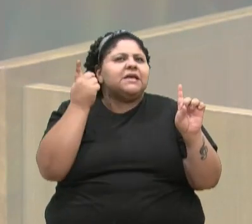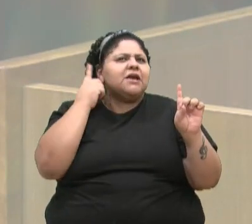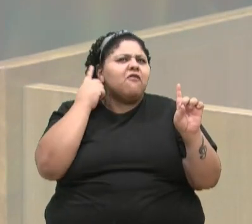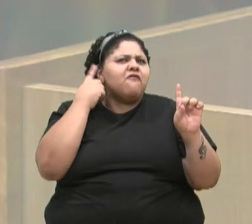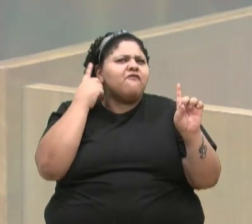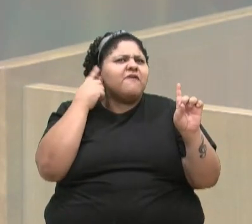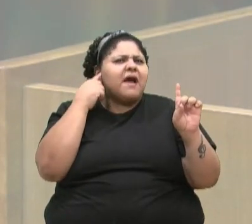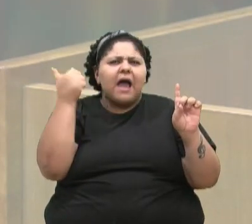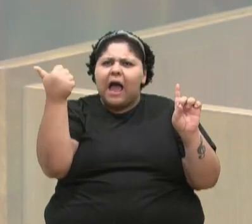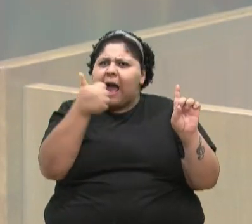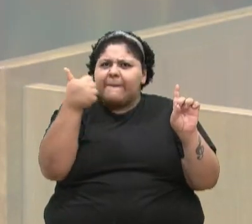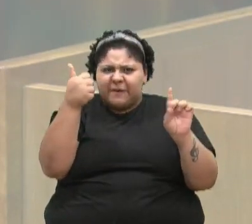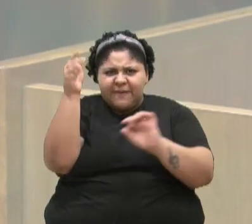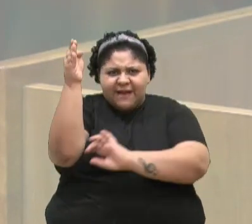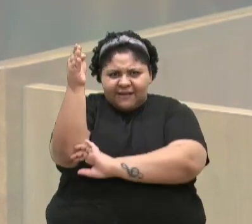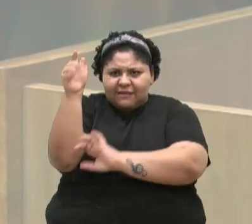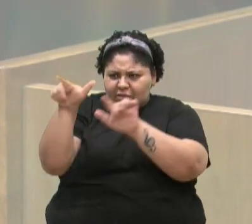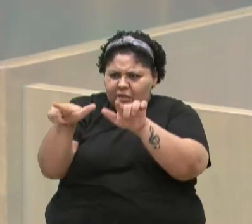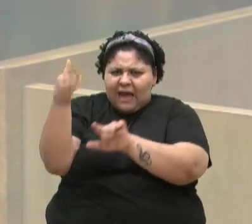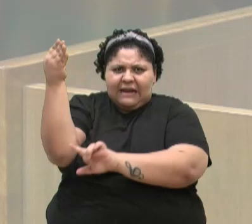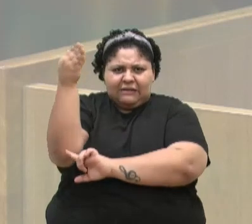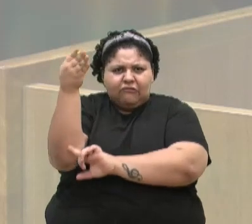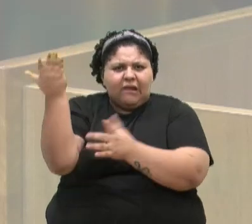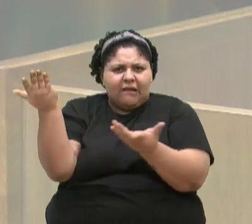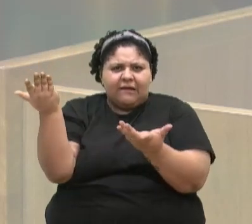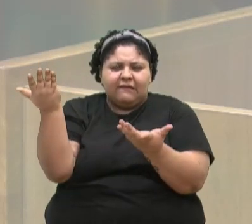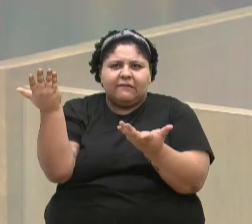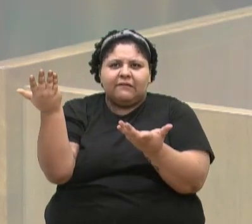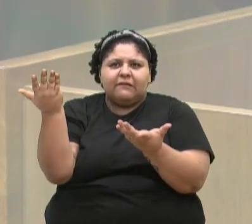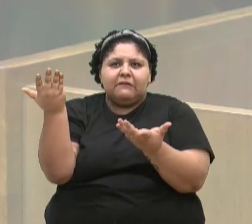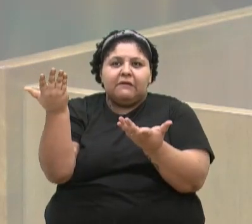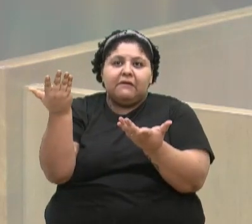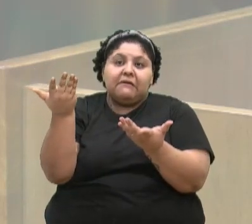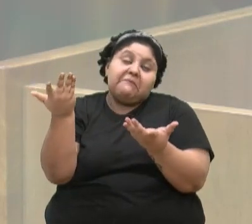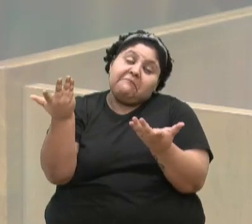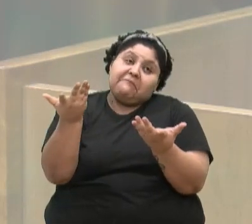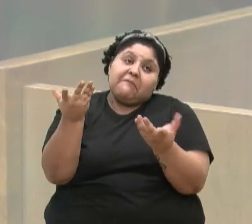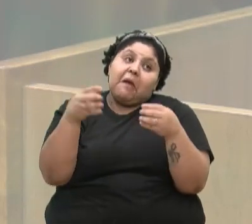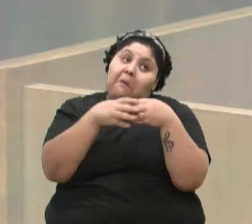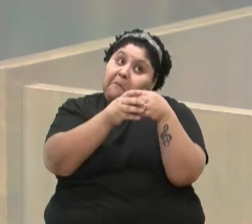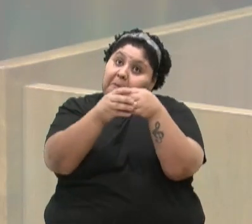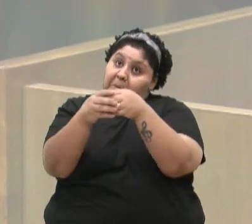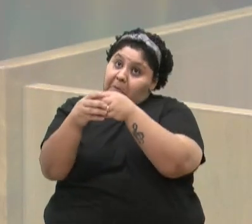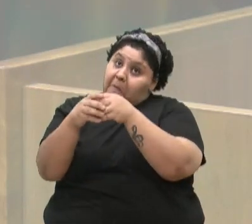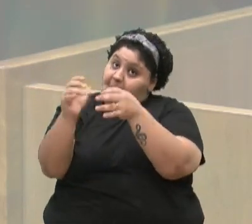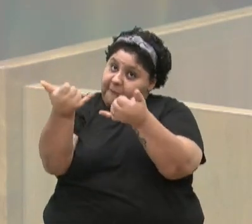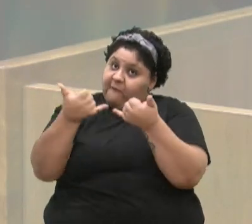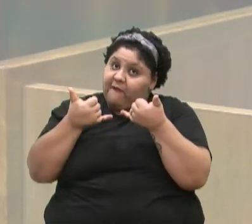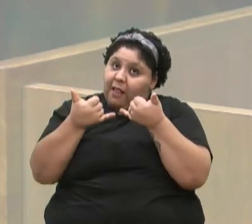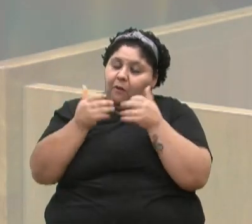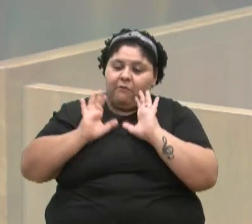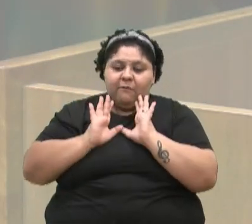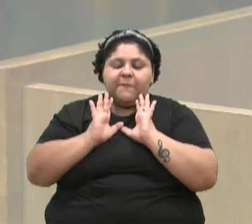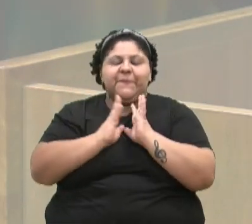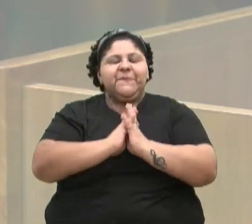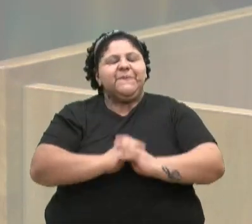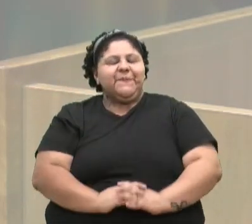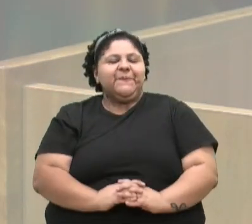primeira em hotelaria, ou não é? Pelo menos é o que a minha equipe tem afirmado,